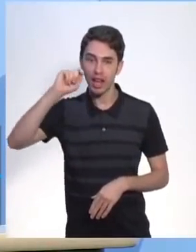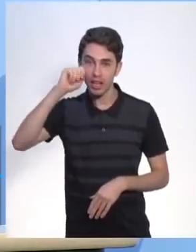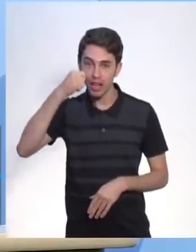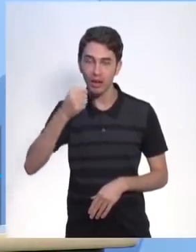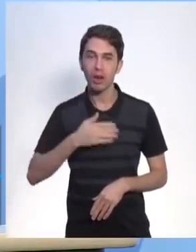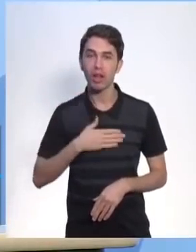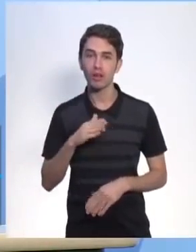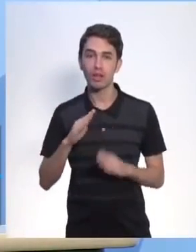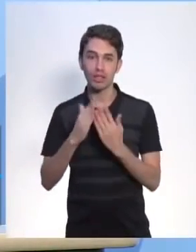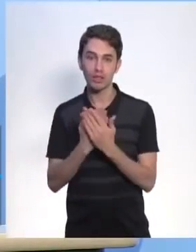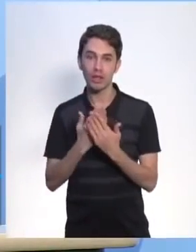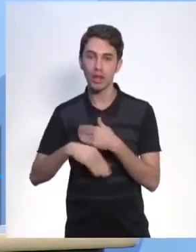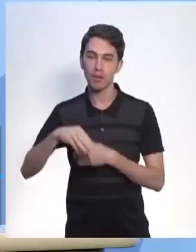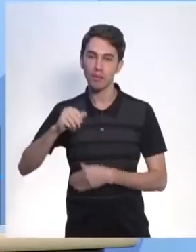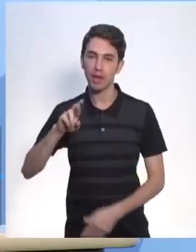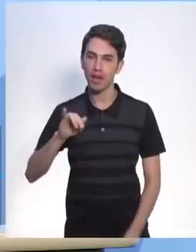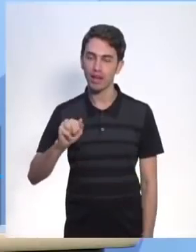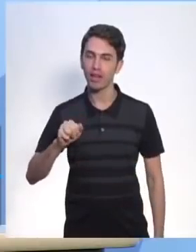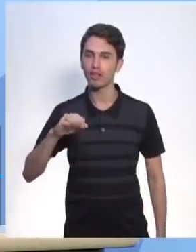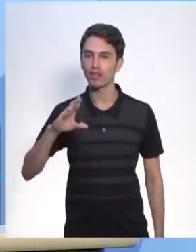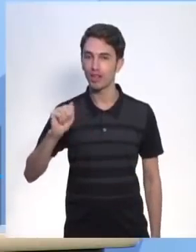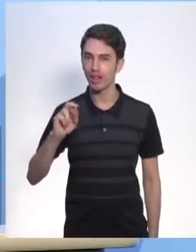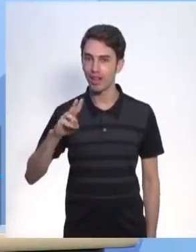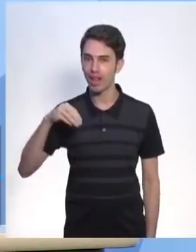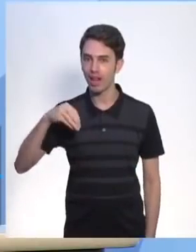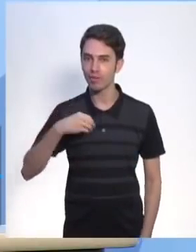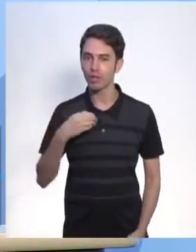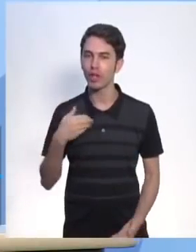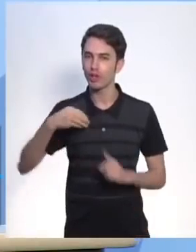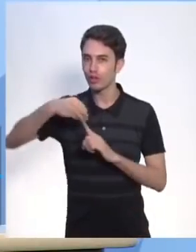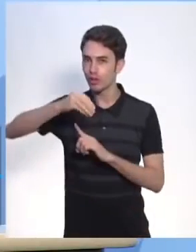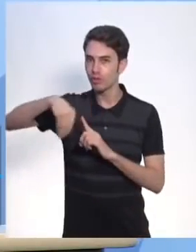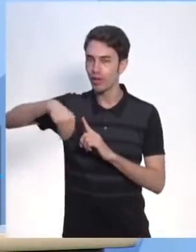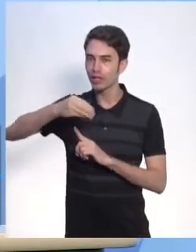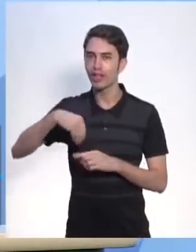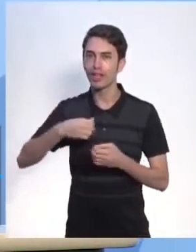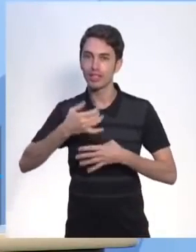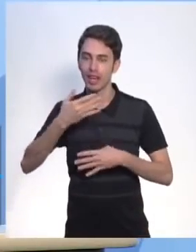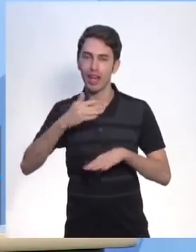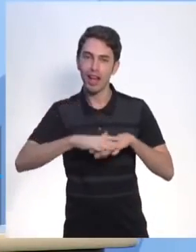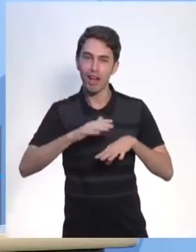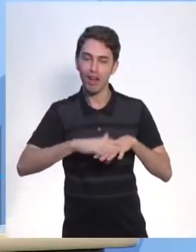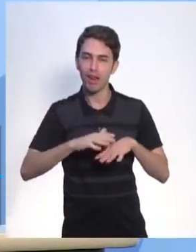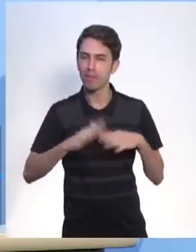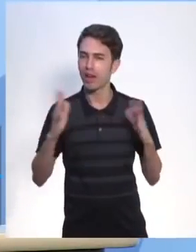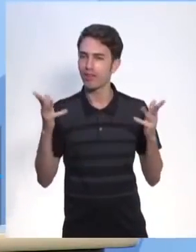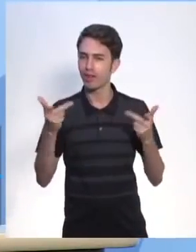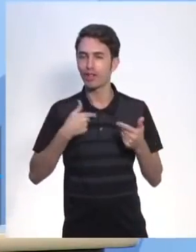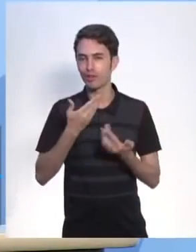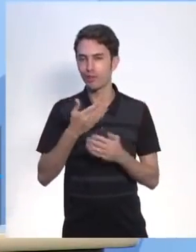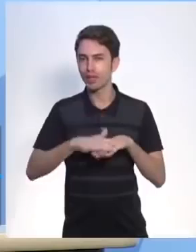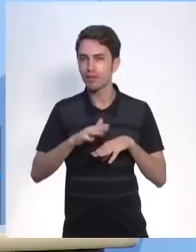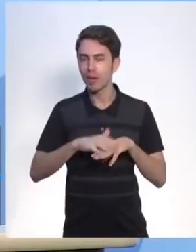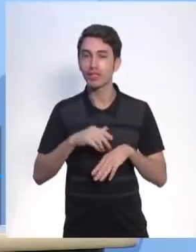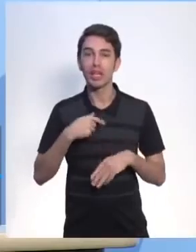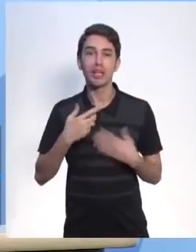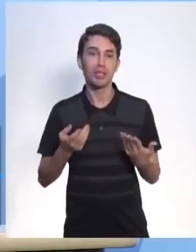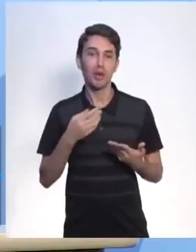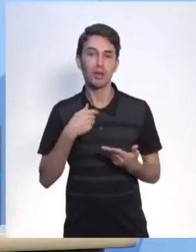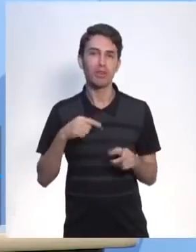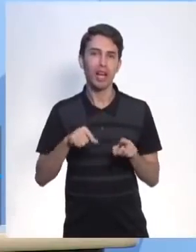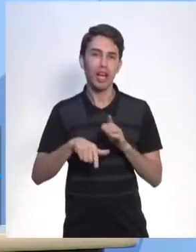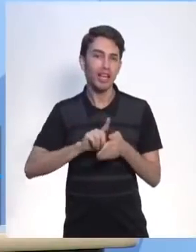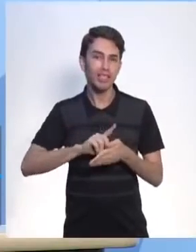na escola Professora Maria do Carmo e hoje vim mediar essa aula maravilhosa de matemática. Mas antes de iniciar a aula, eu queria fazer